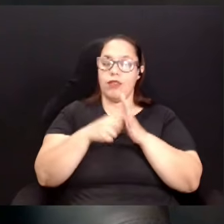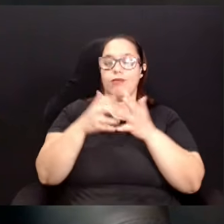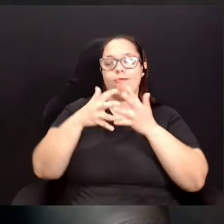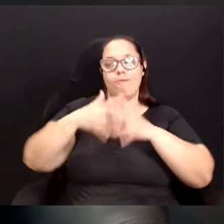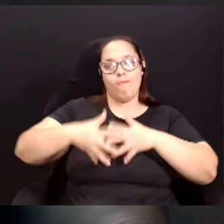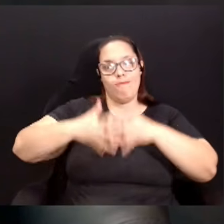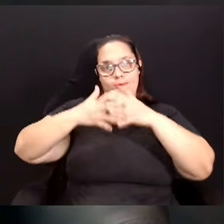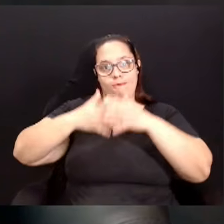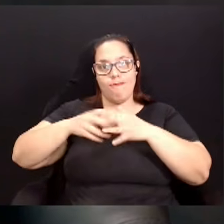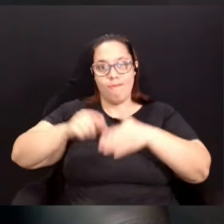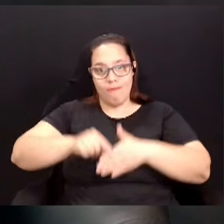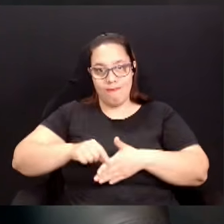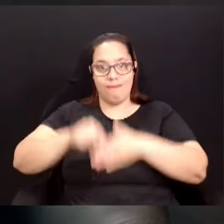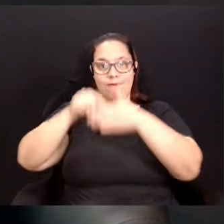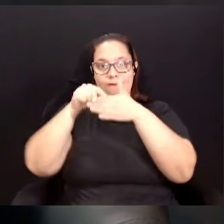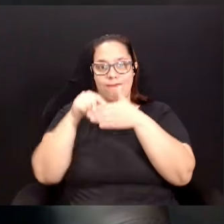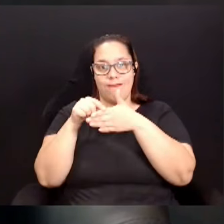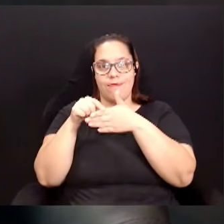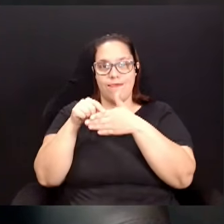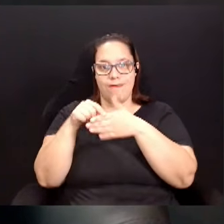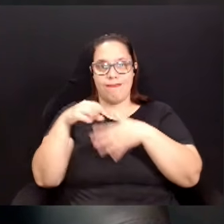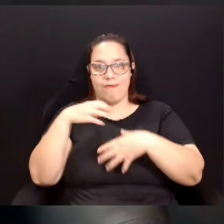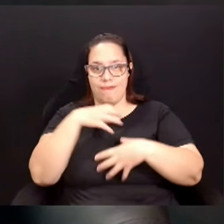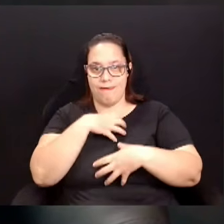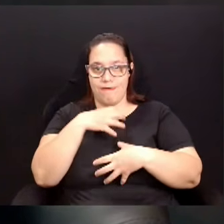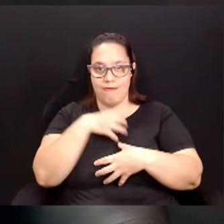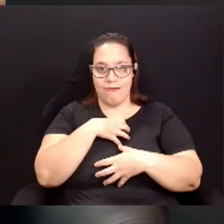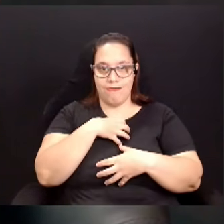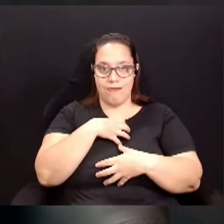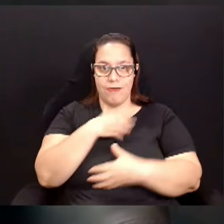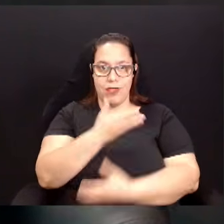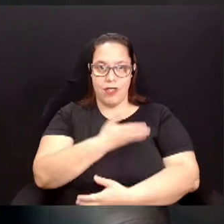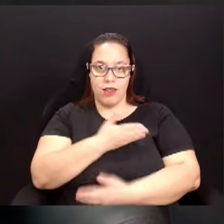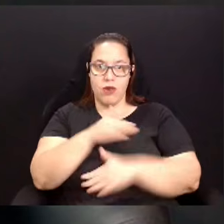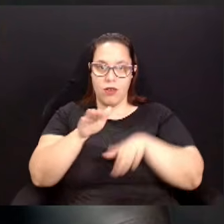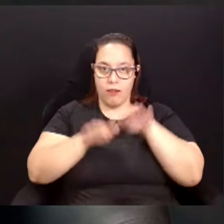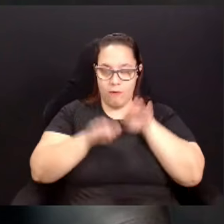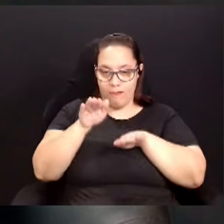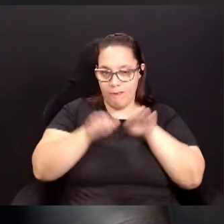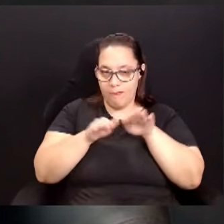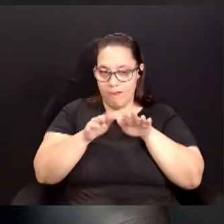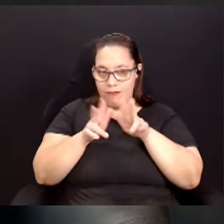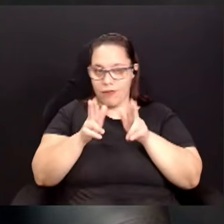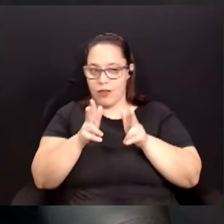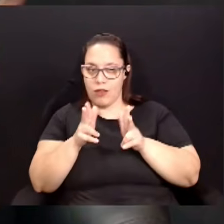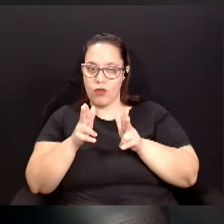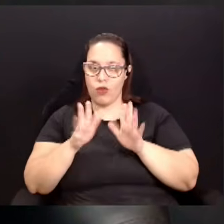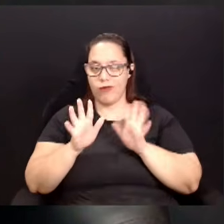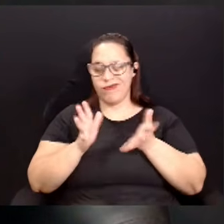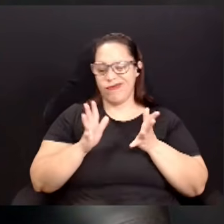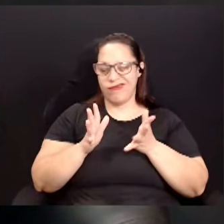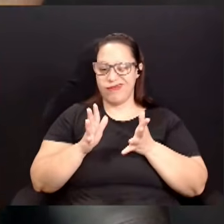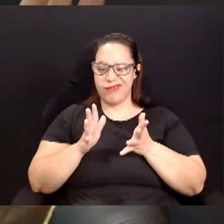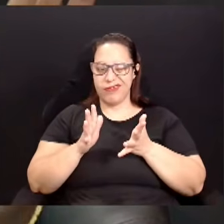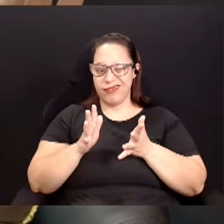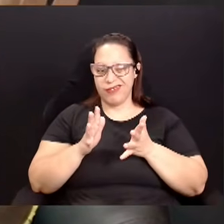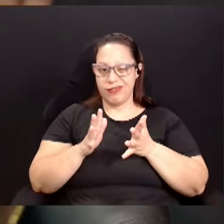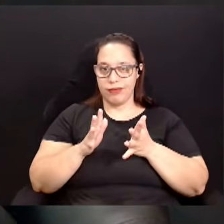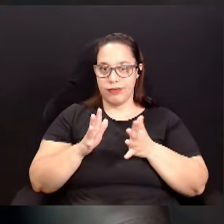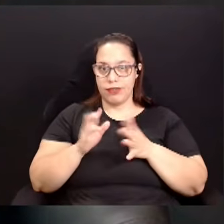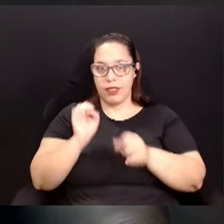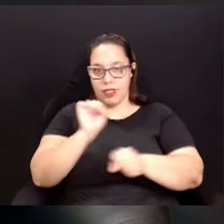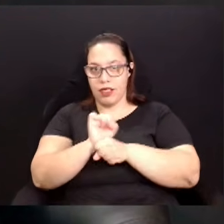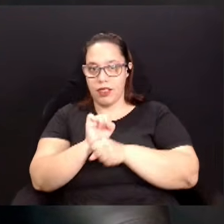líder, porque daí gera, né? Quando é um colega de igual para igual, ainda a gente arrisca, né, dar aquela... Olha, peraí, eu quero te ouvir,